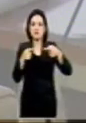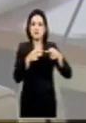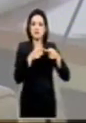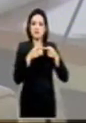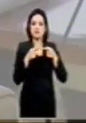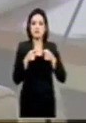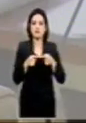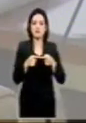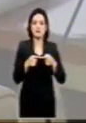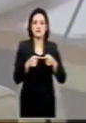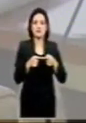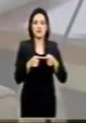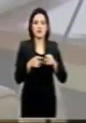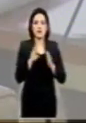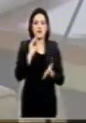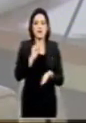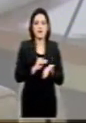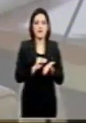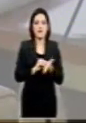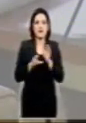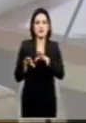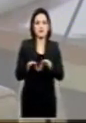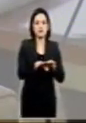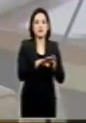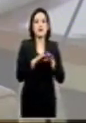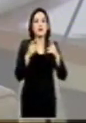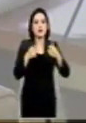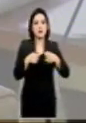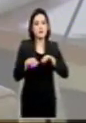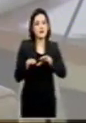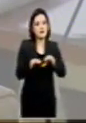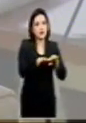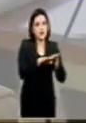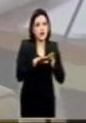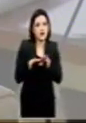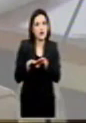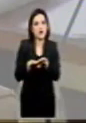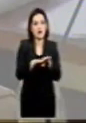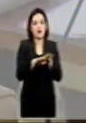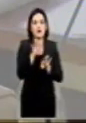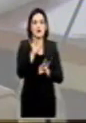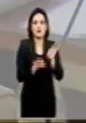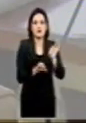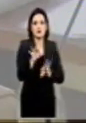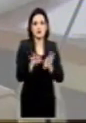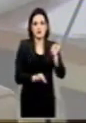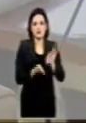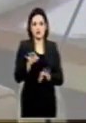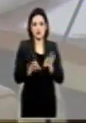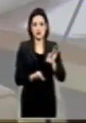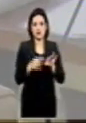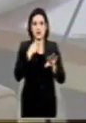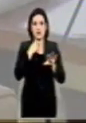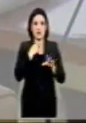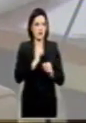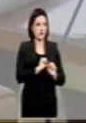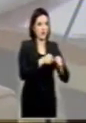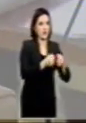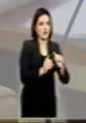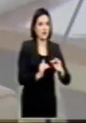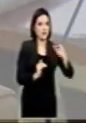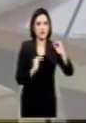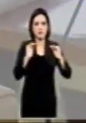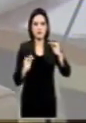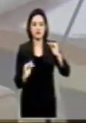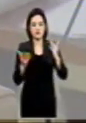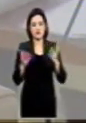a imparcialidade que deve caracterizar a atividade jurisdicional. E a esse respeito, cito o